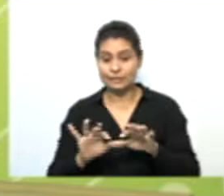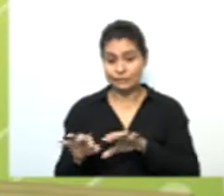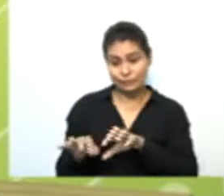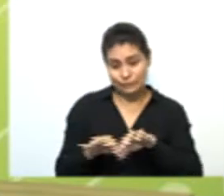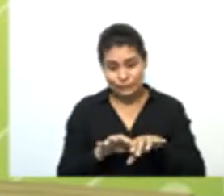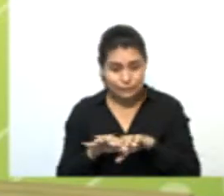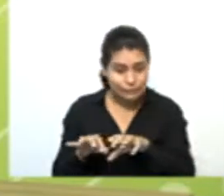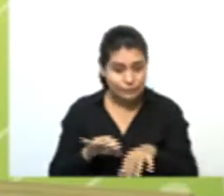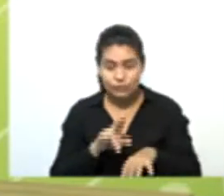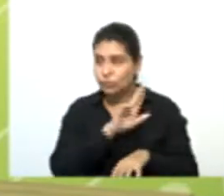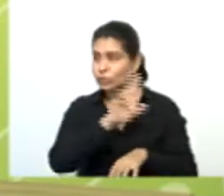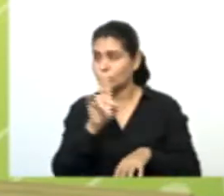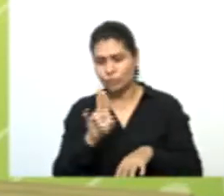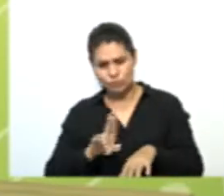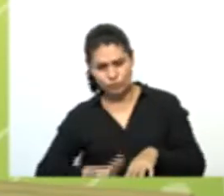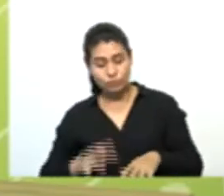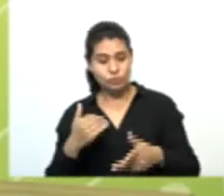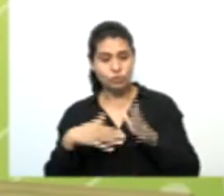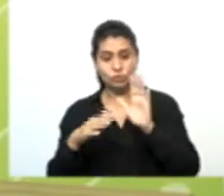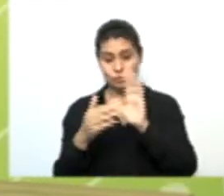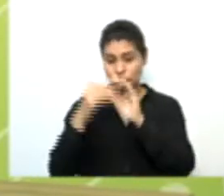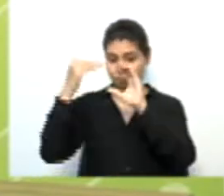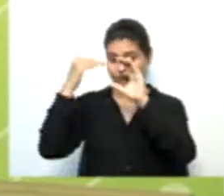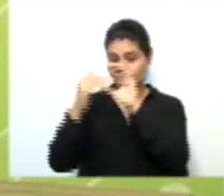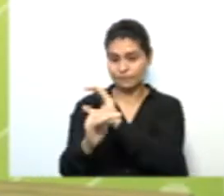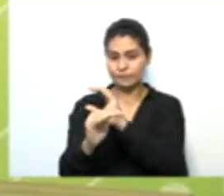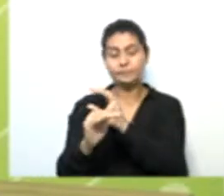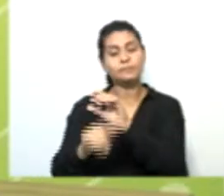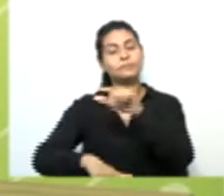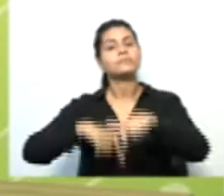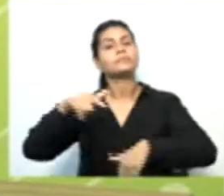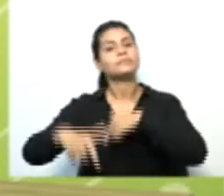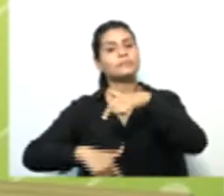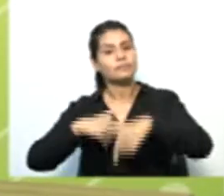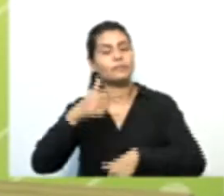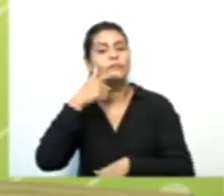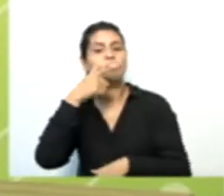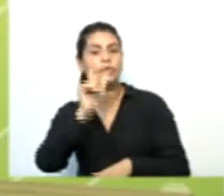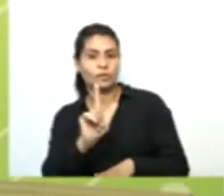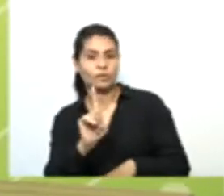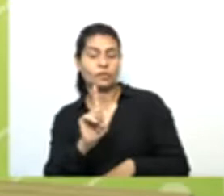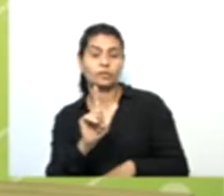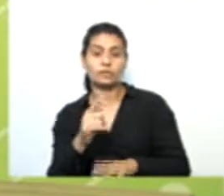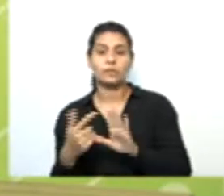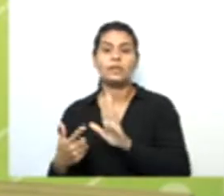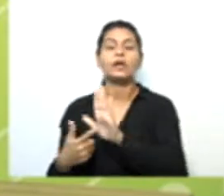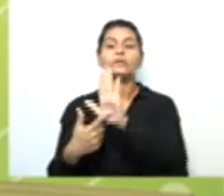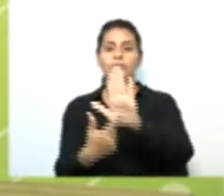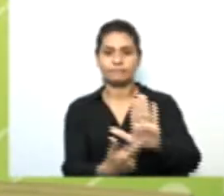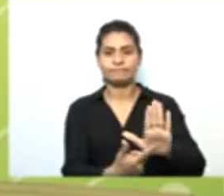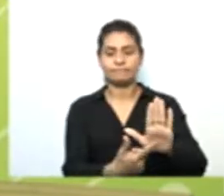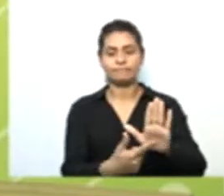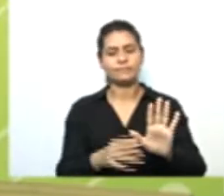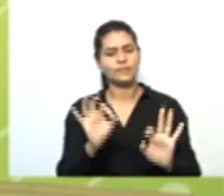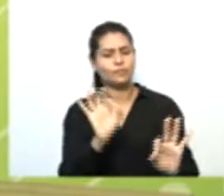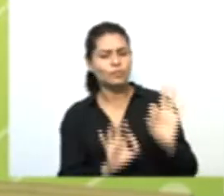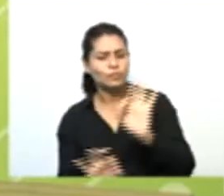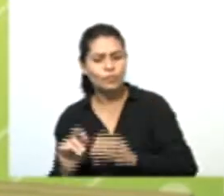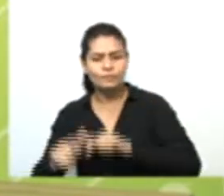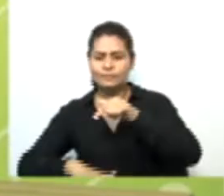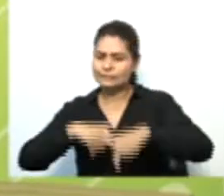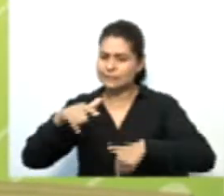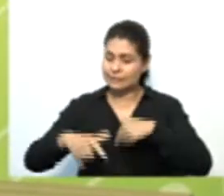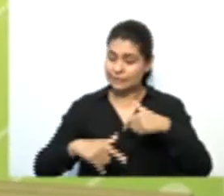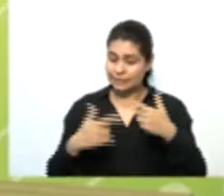digitar o nome de cada um de vocês para encaminhar os trabalhos para que eles pudessem ser expostos. Então ela teve todo um